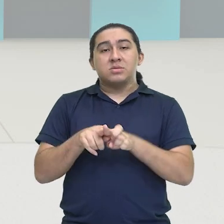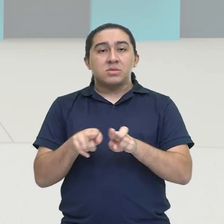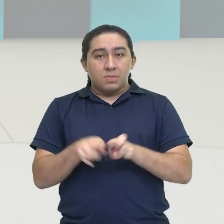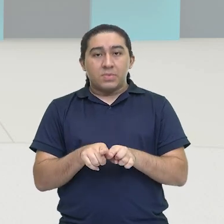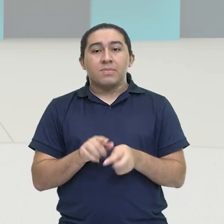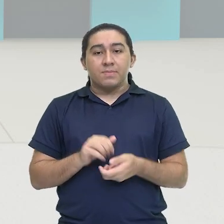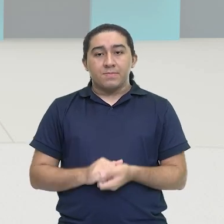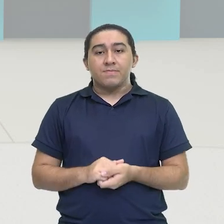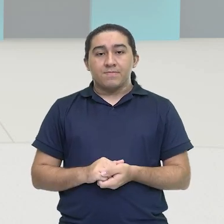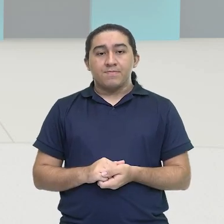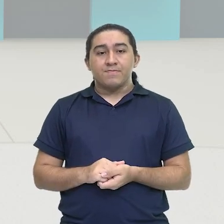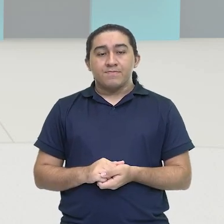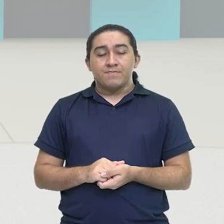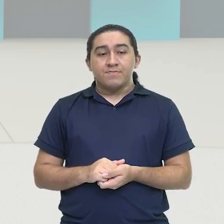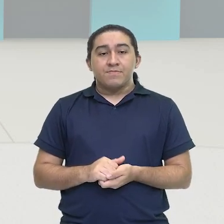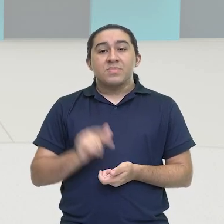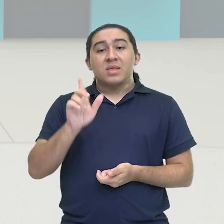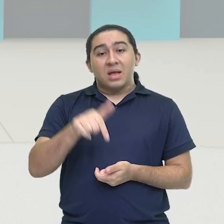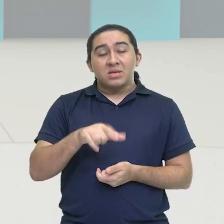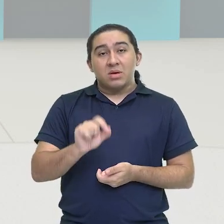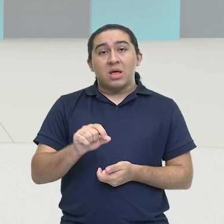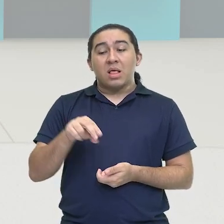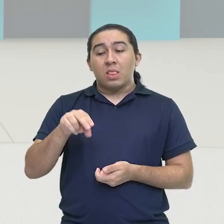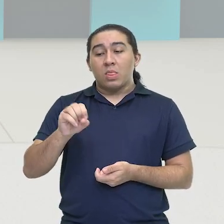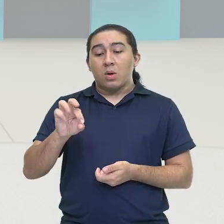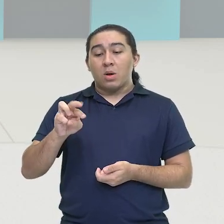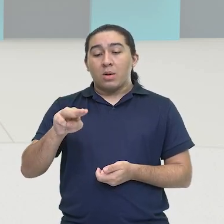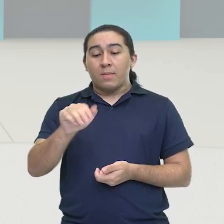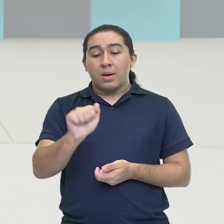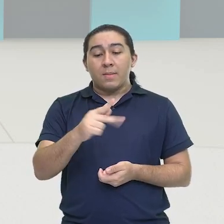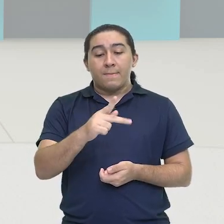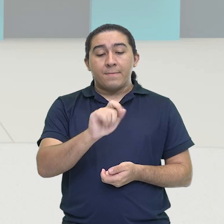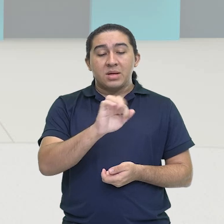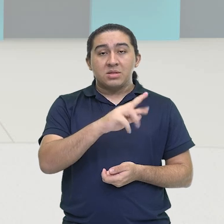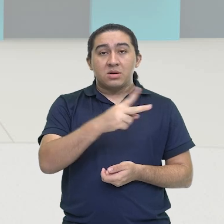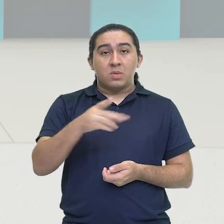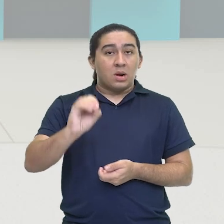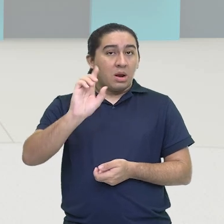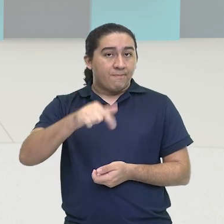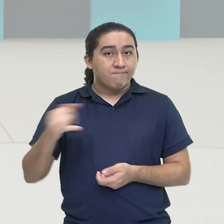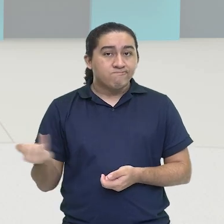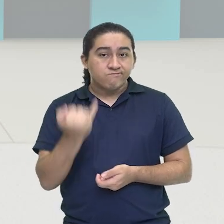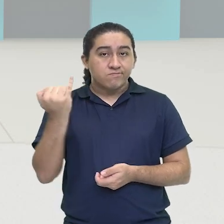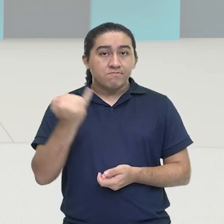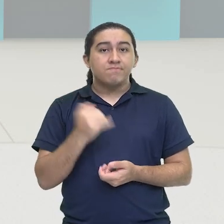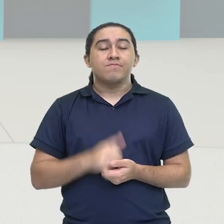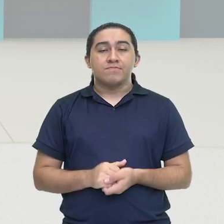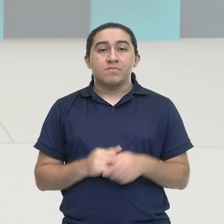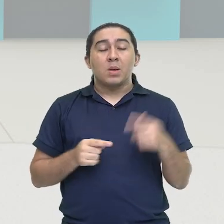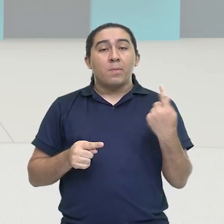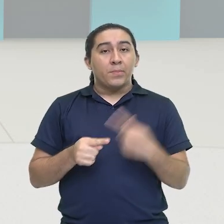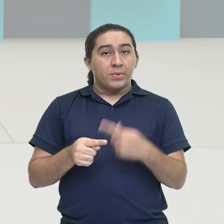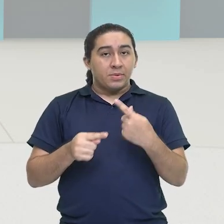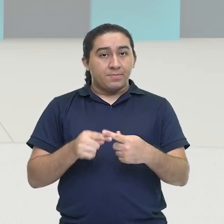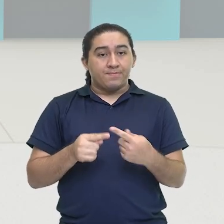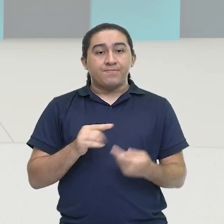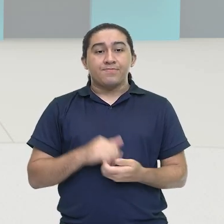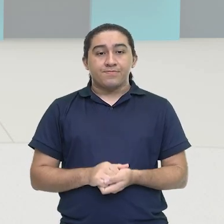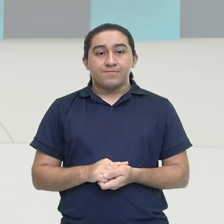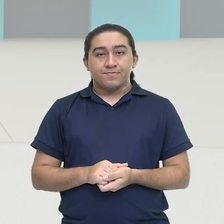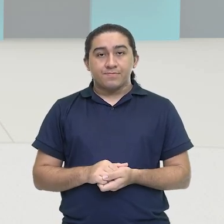gramaticais, né? Essa que é chamada norma padrão. Então, é essencial por quê? Porque, né,